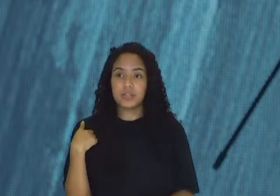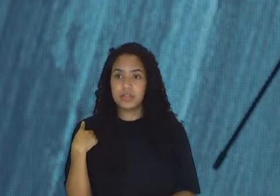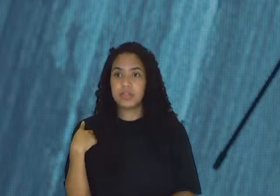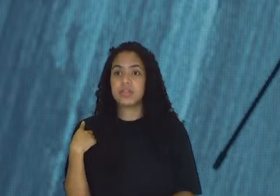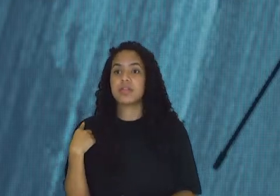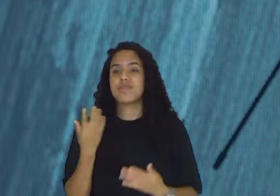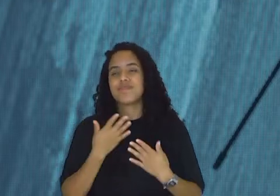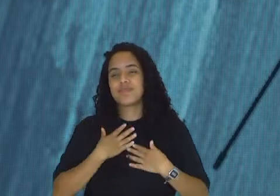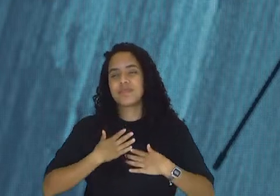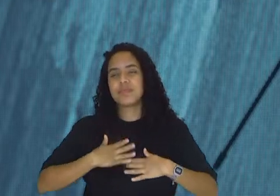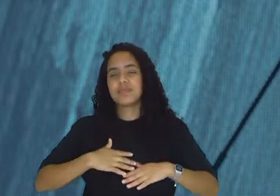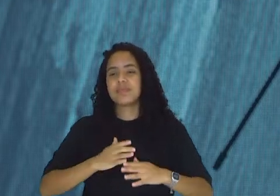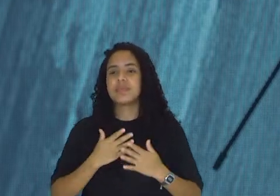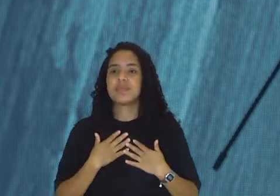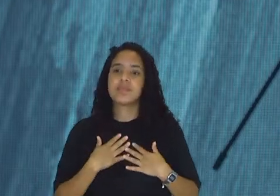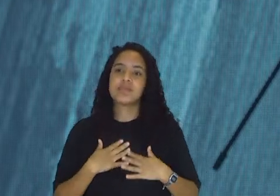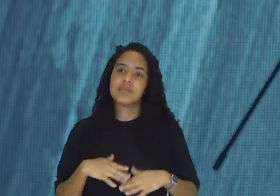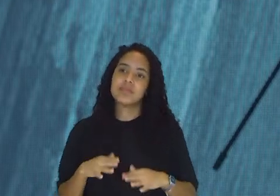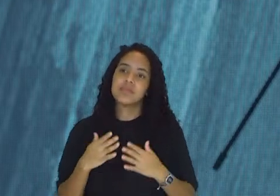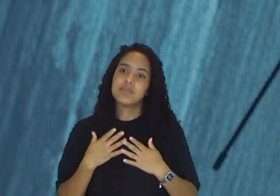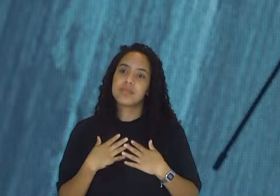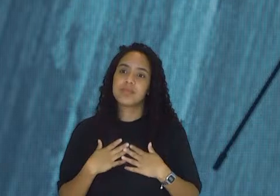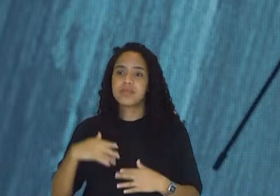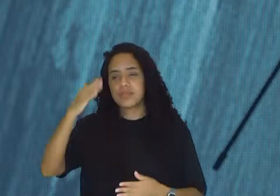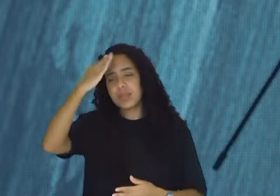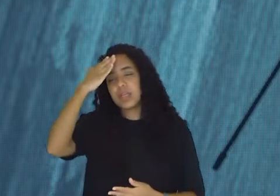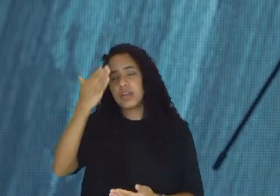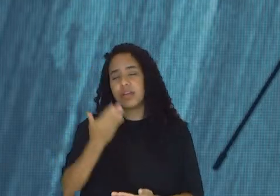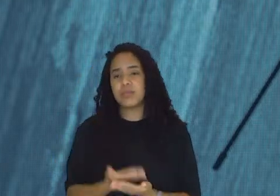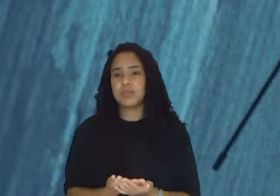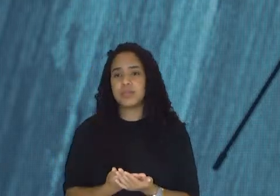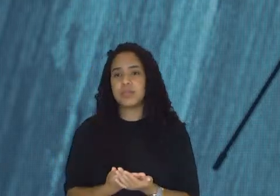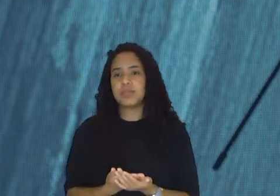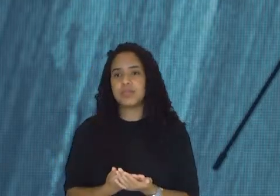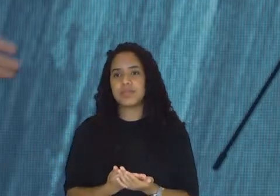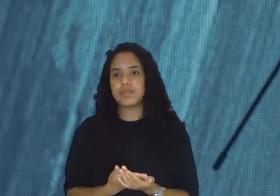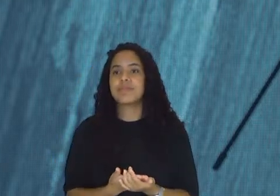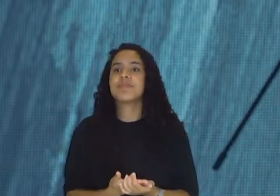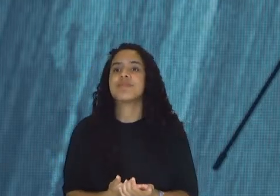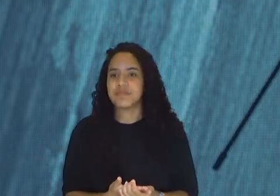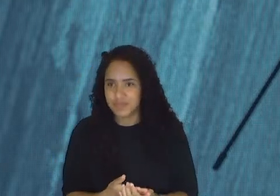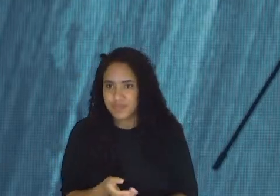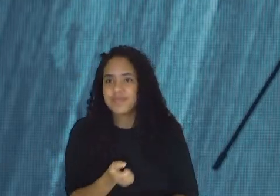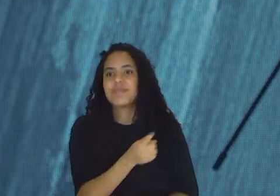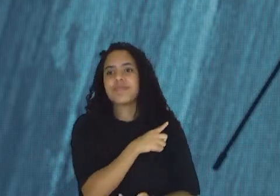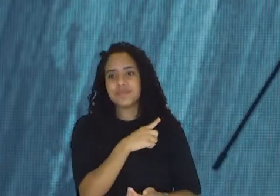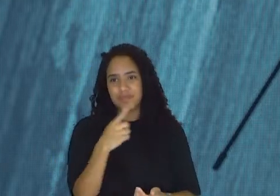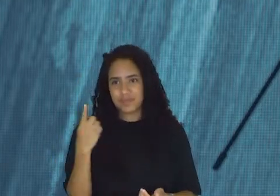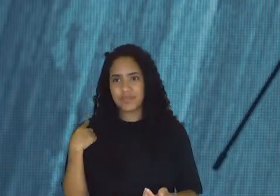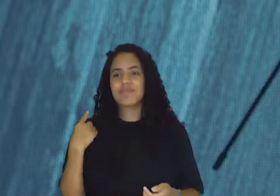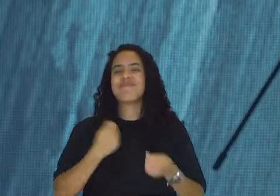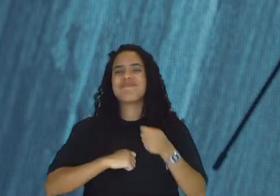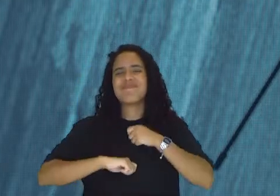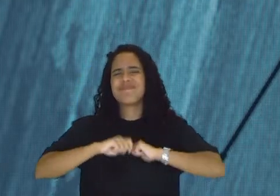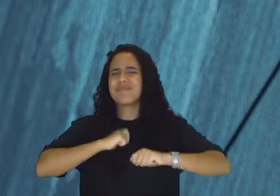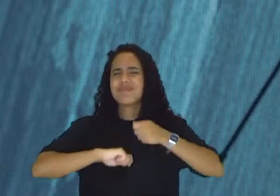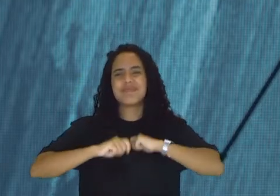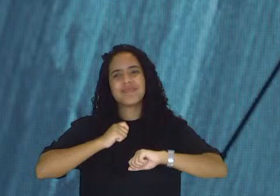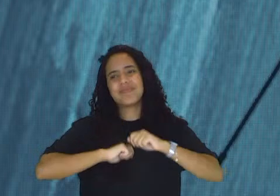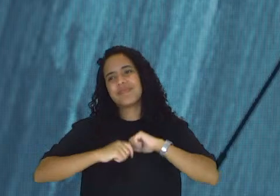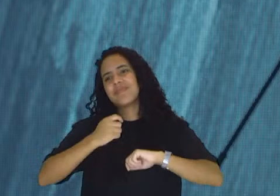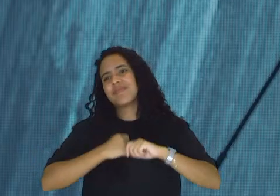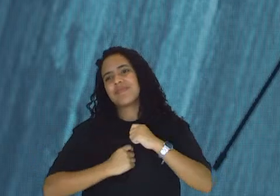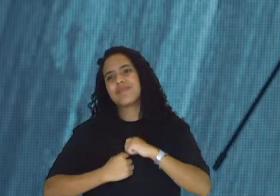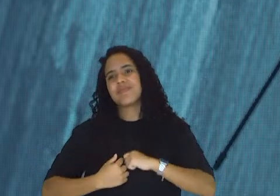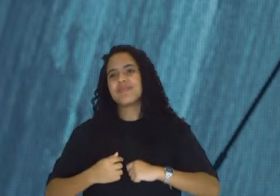ansiosos, achando que o dia do vencimento do boleto é o dia que o Senhor tem que cumprir a promessa.